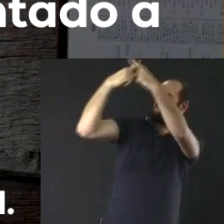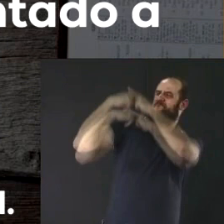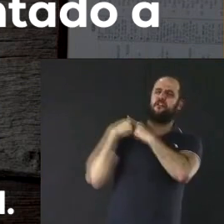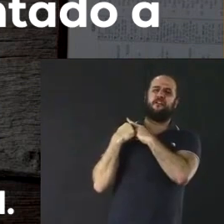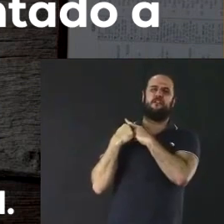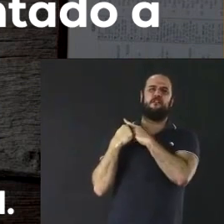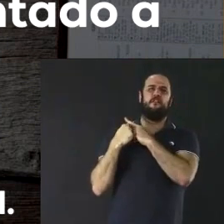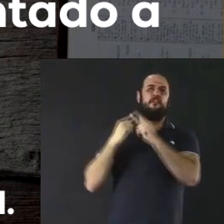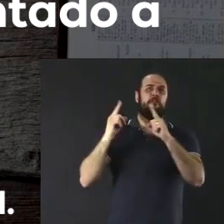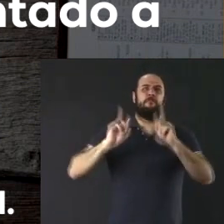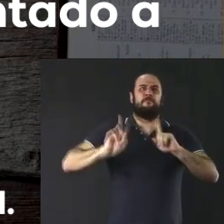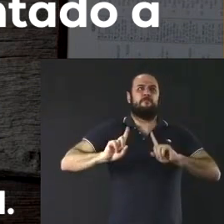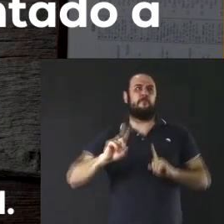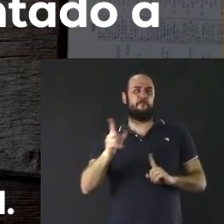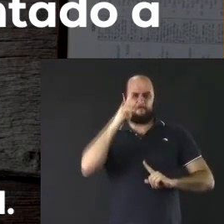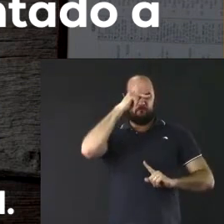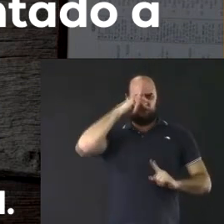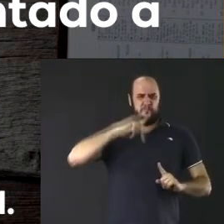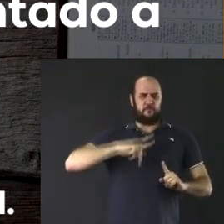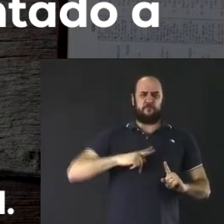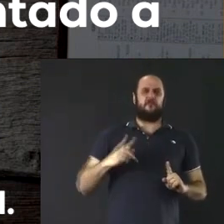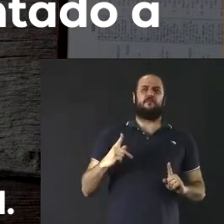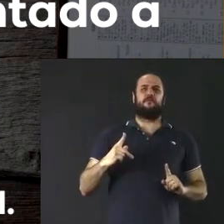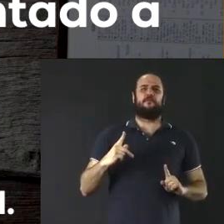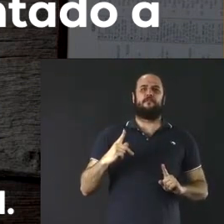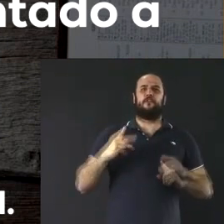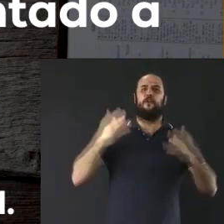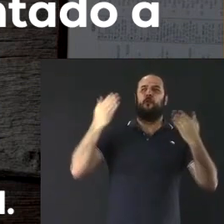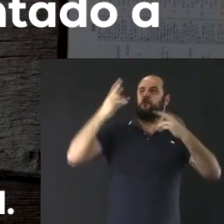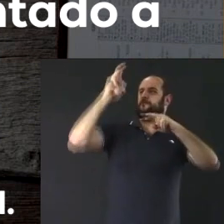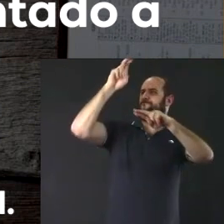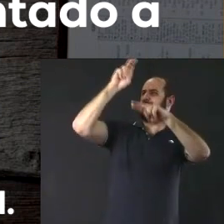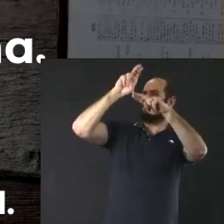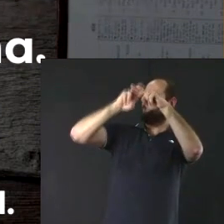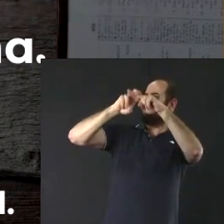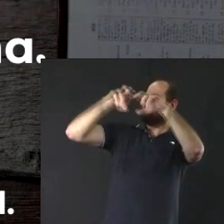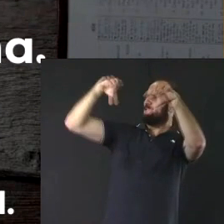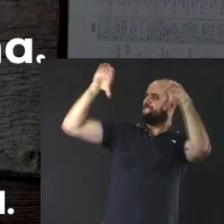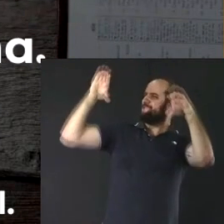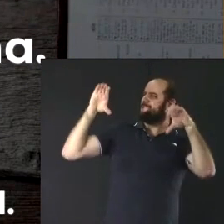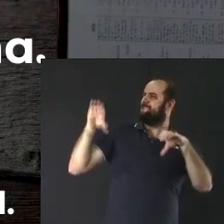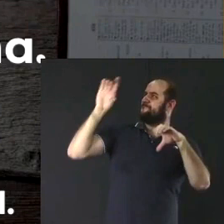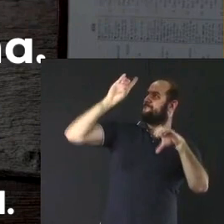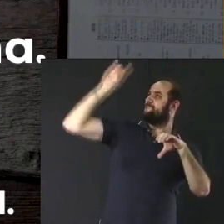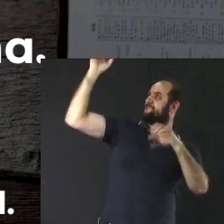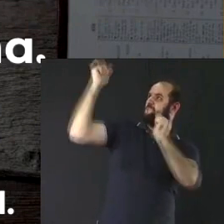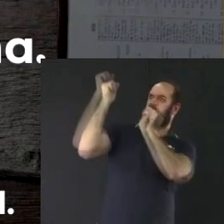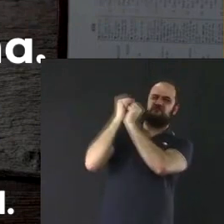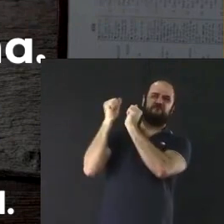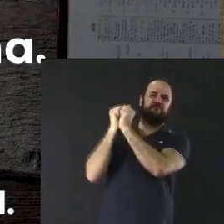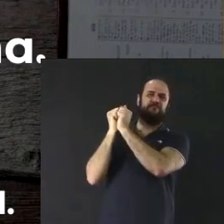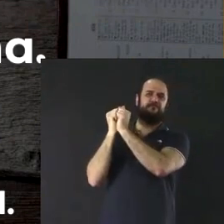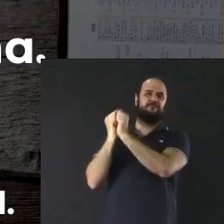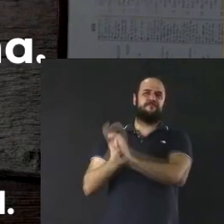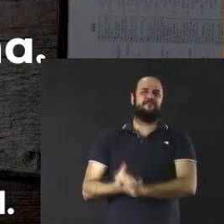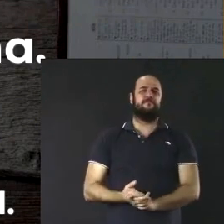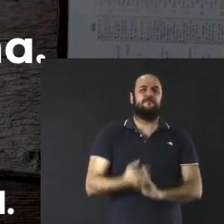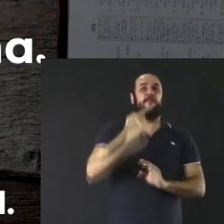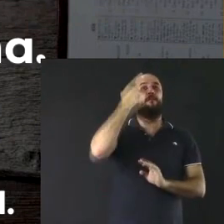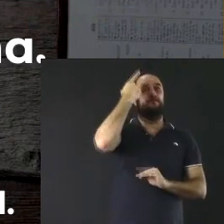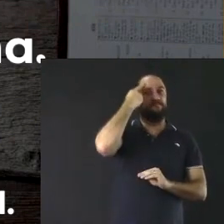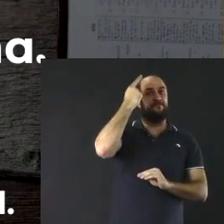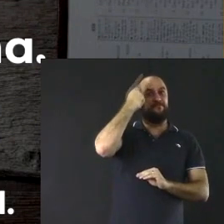fazendo caso da ignomínia, e está assentado à destra do trono de Deus. Considerai,